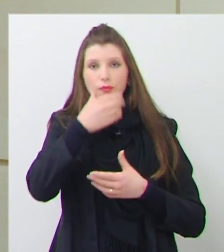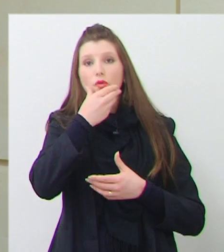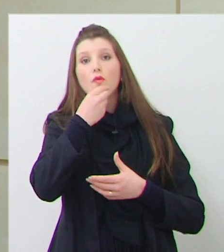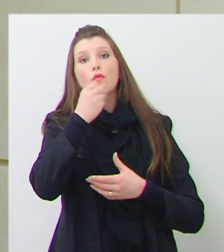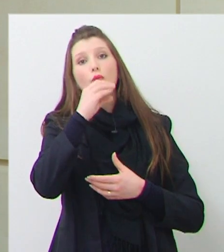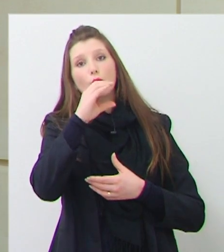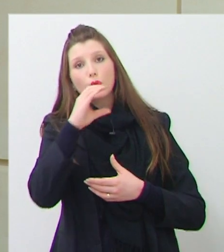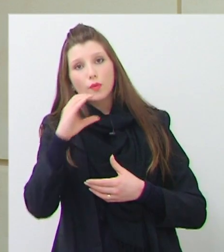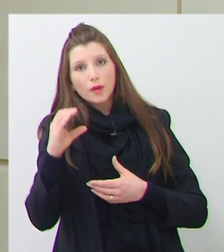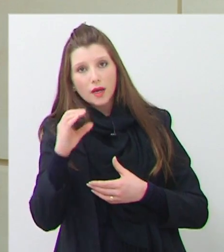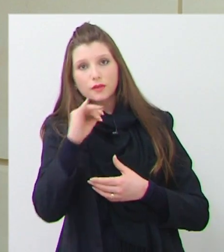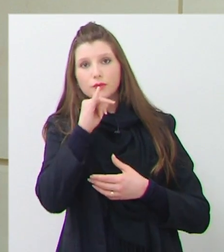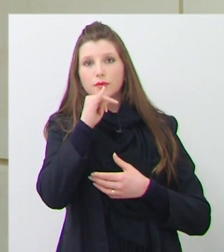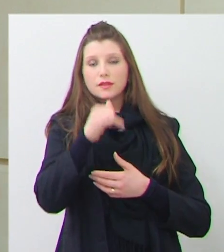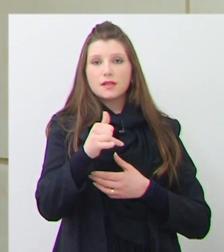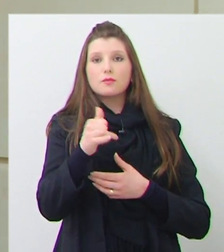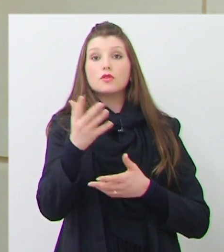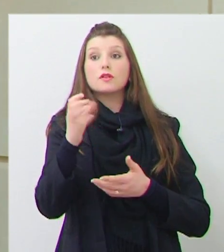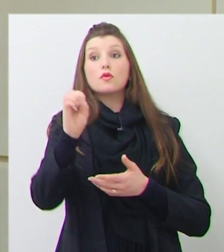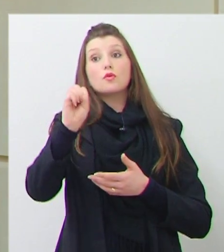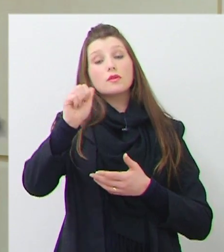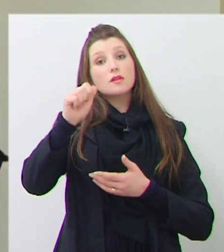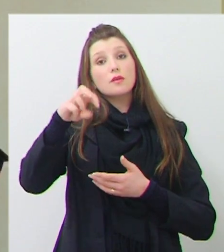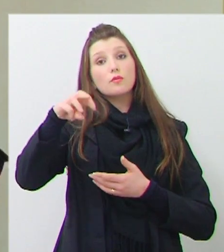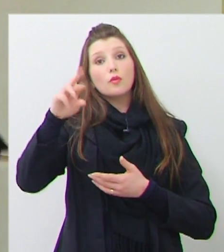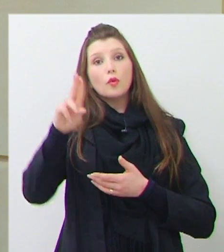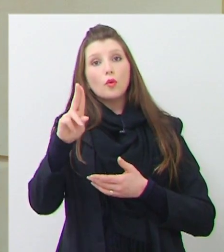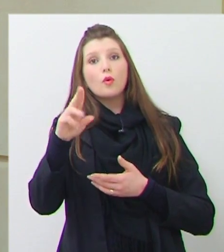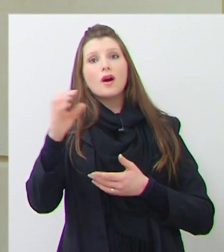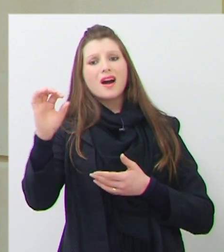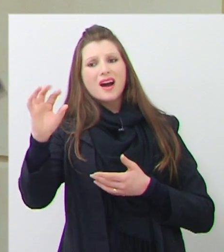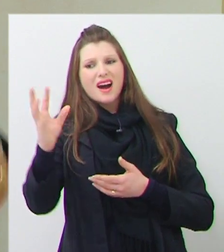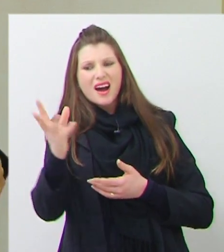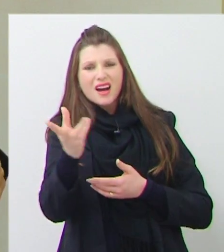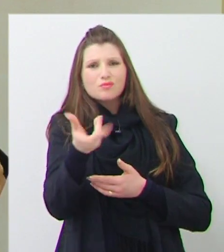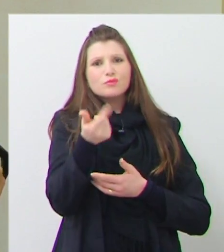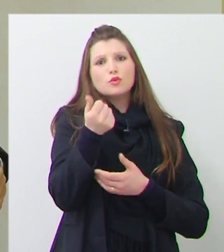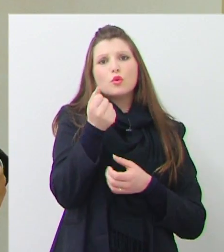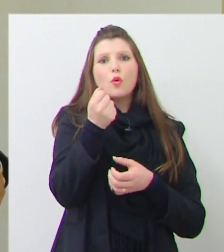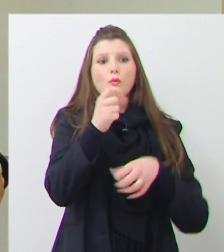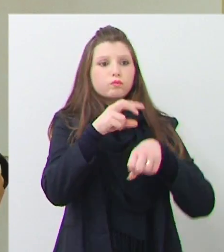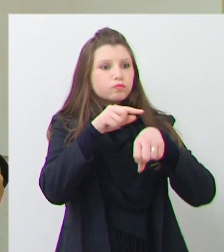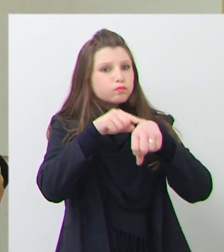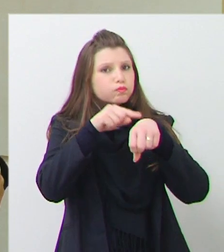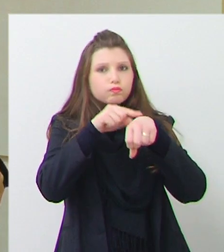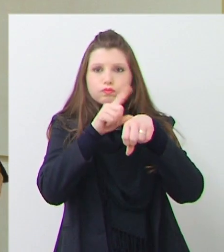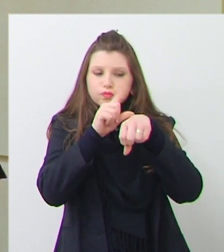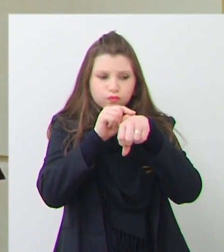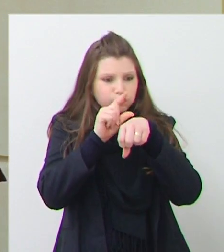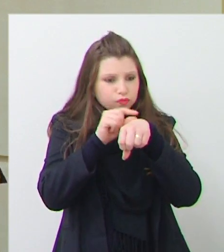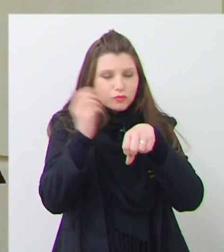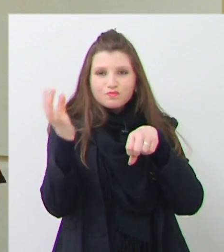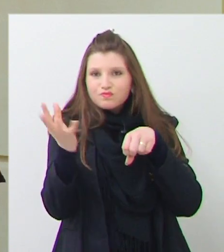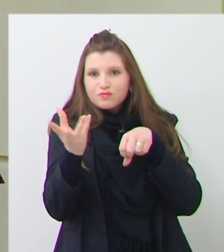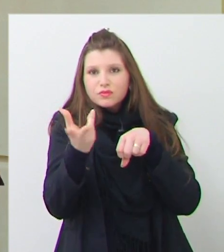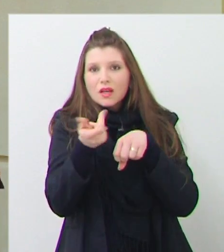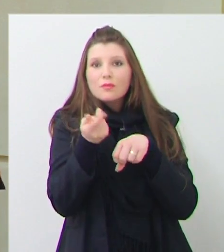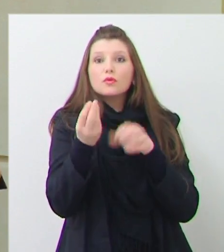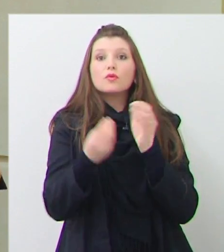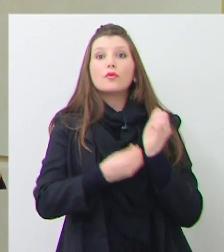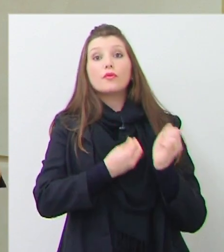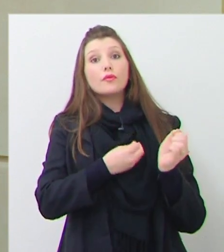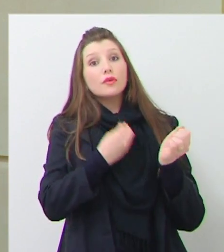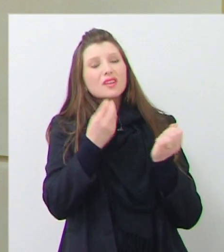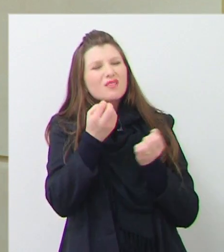SAMU. Se eles não tivessem chego na questão de minutos ali, provavelmente a vida dele teria sido perdida.